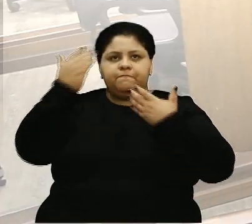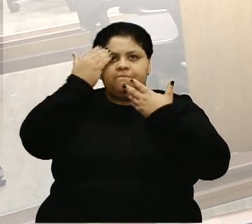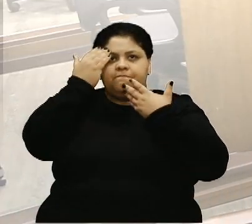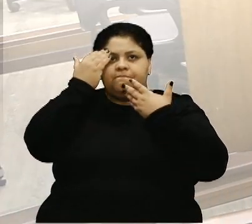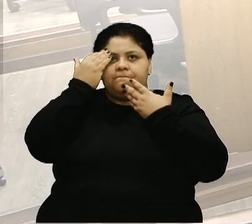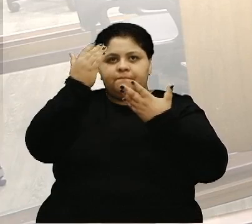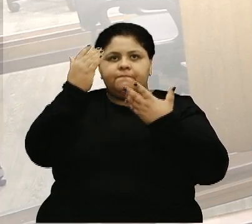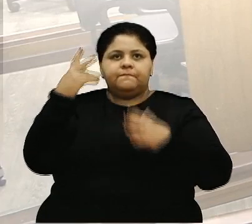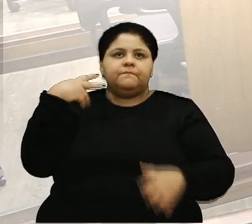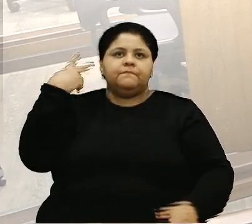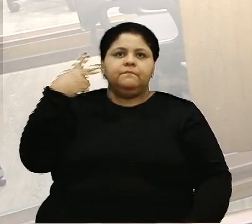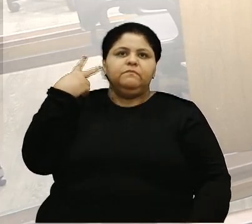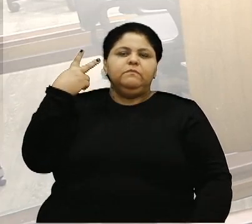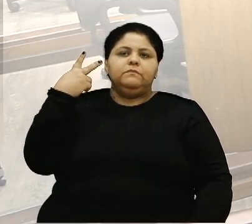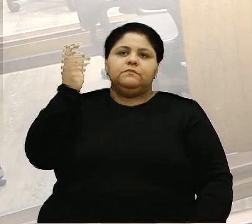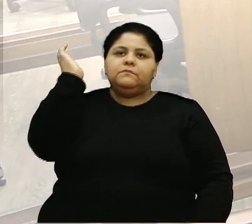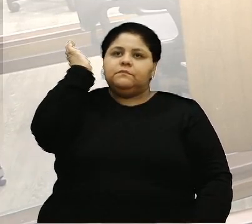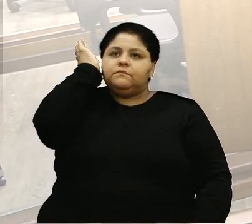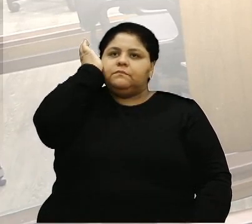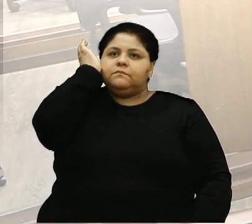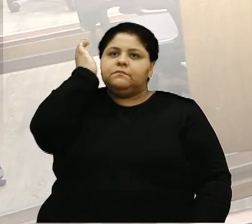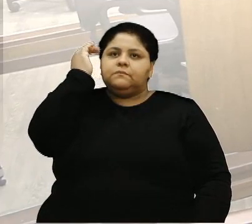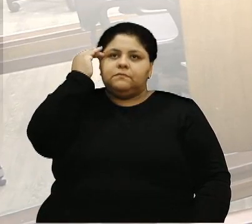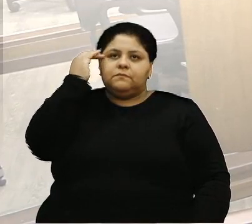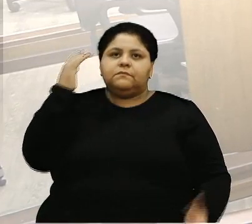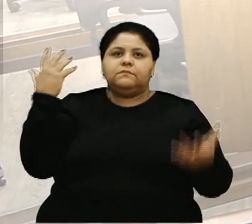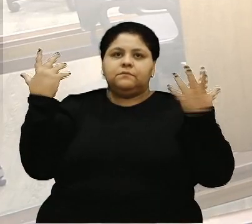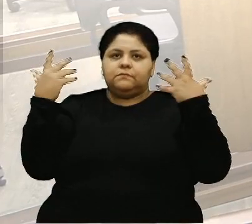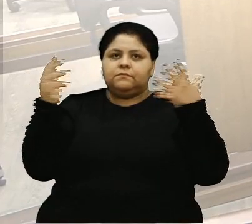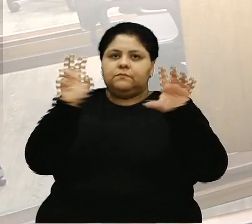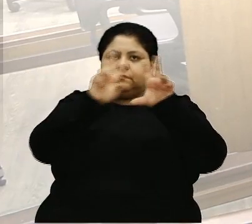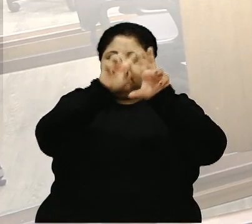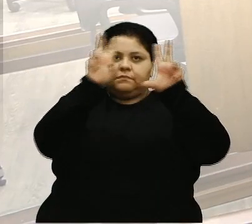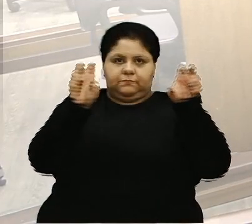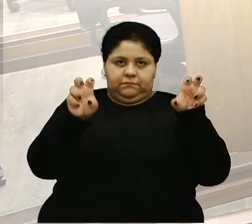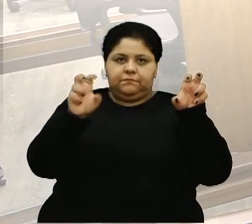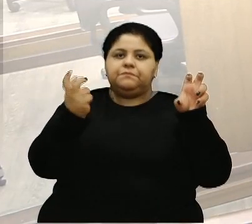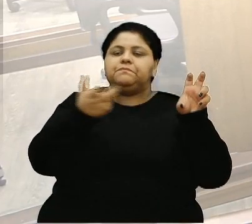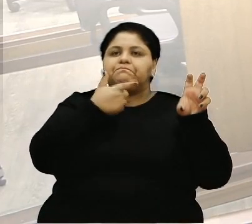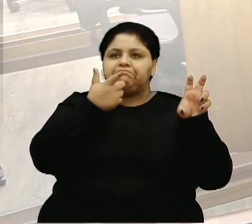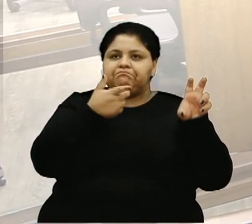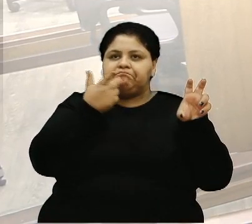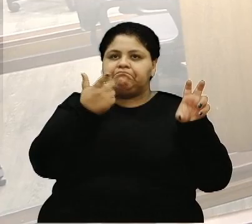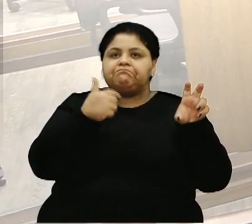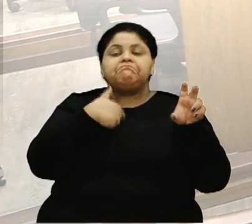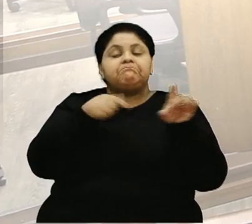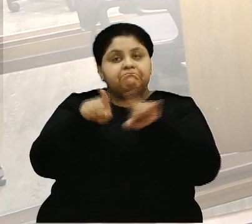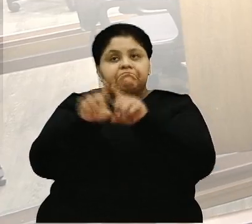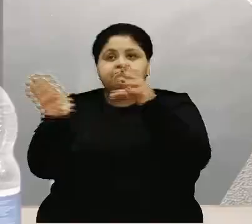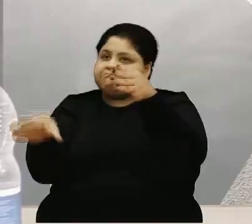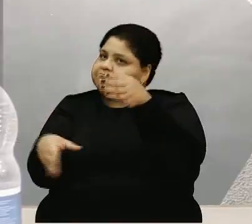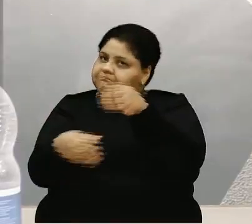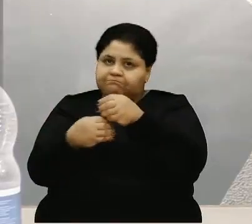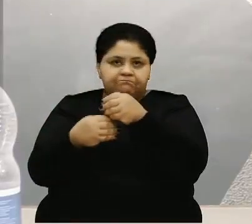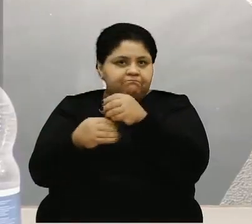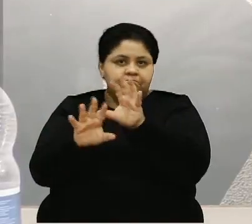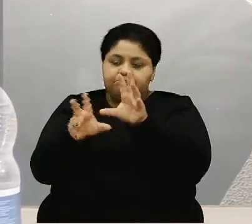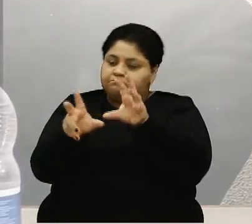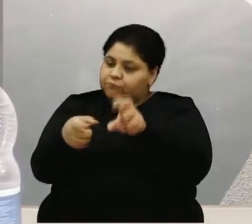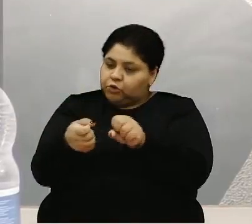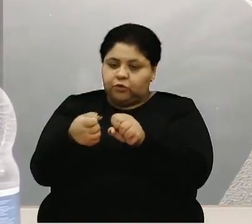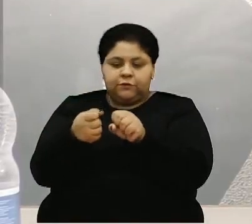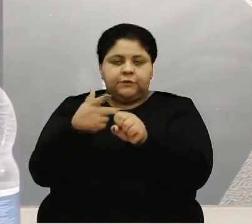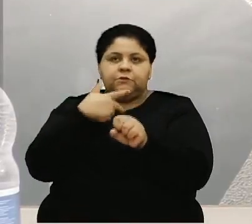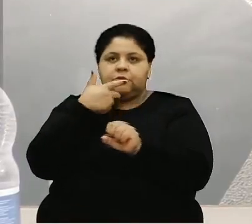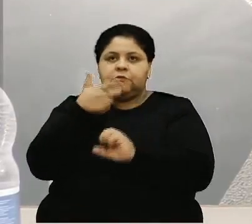Cadore. Parabenizo a pauta que o senhor está trazendo. Me somo totalmente com a fala do vereador